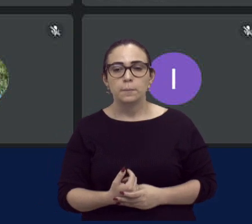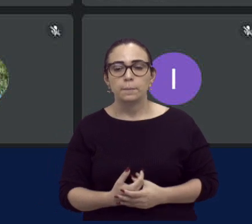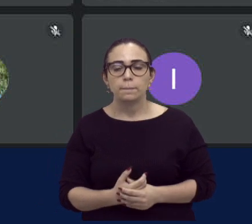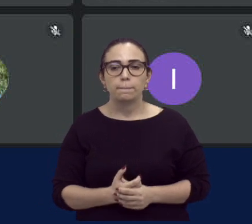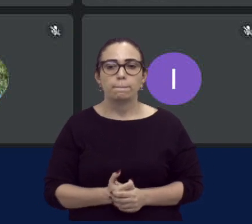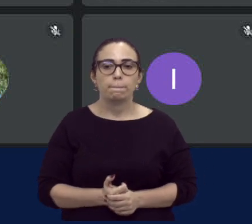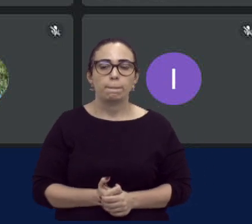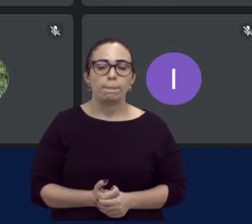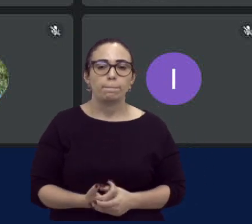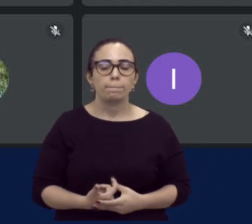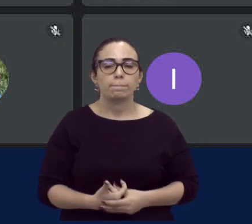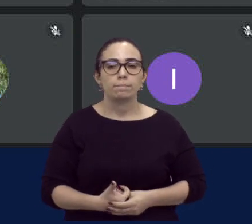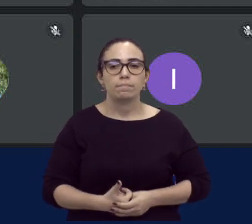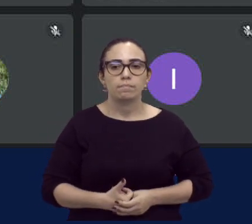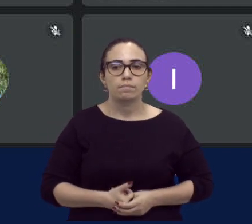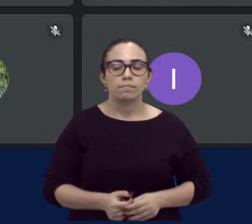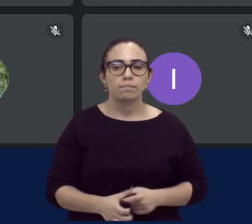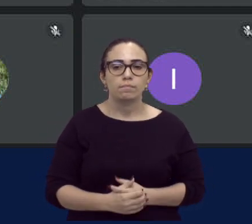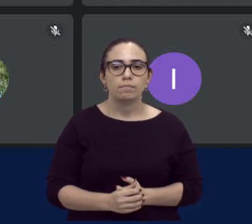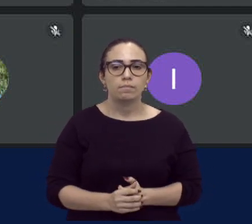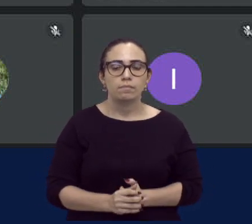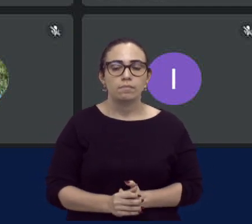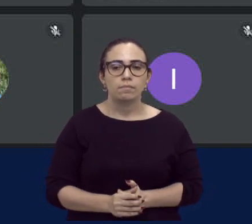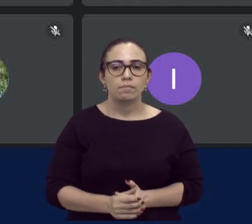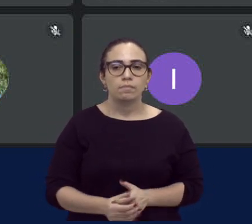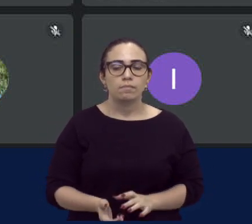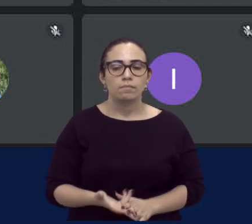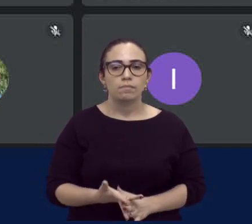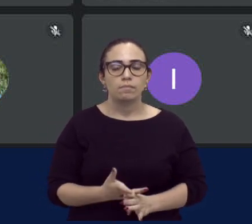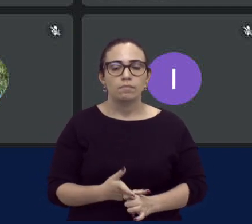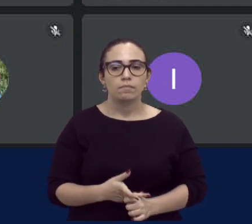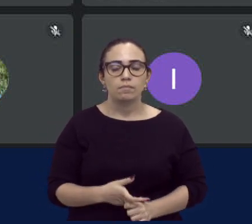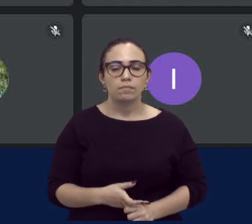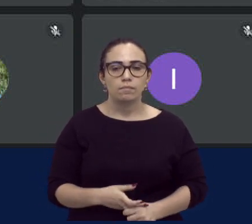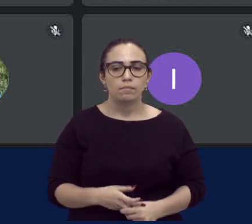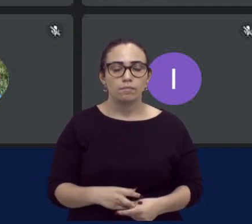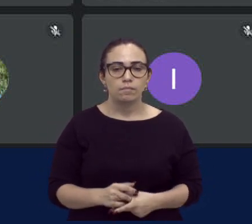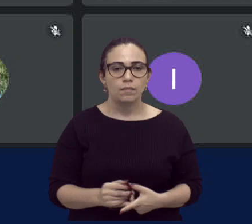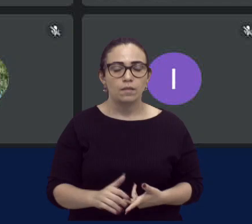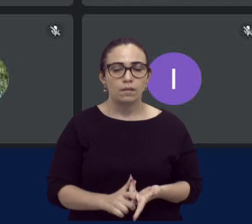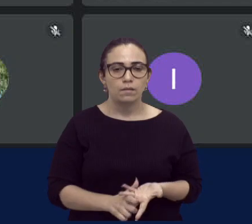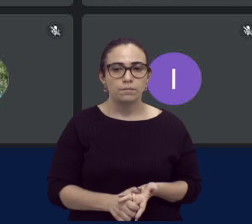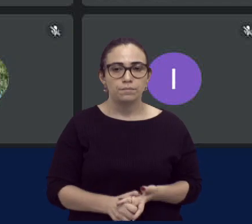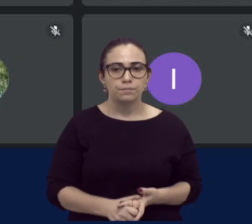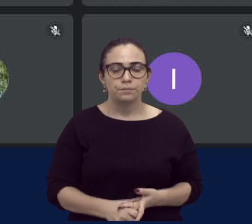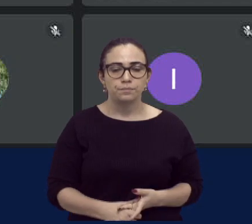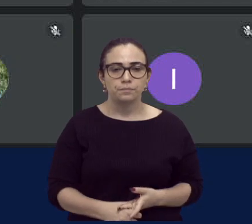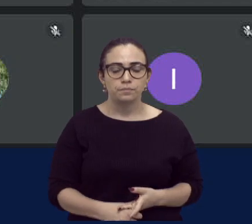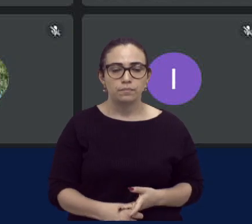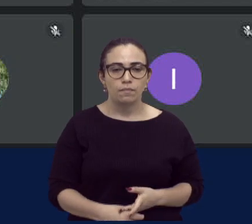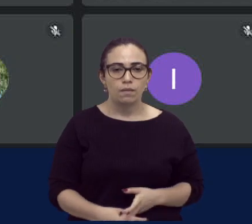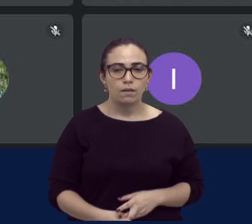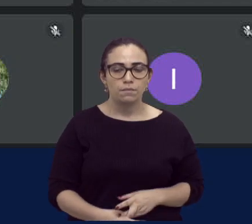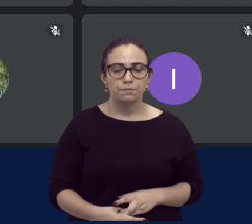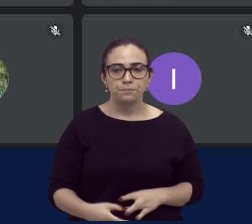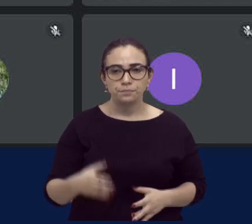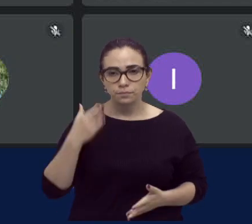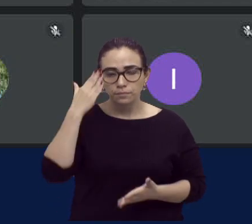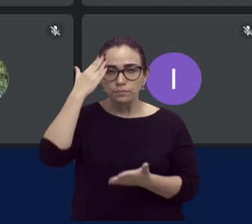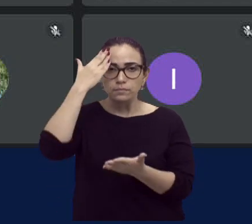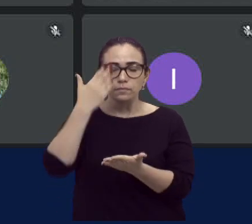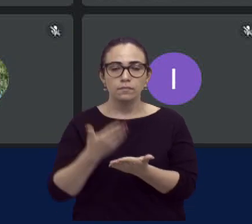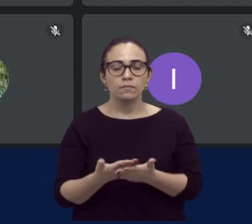só pontuar o seguinte: muitas vezes faz parte justamente eu acho que acredito eu dos princípios da